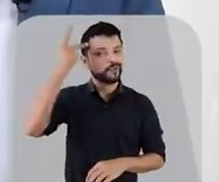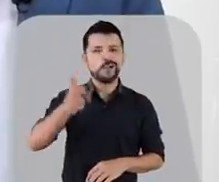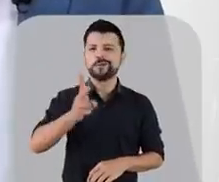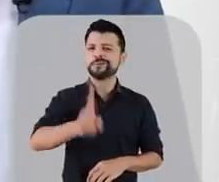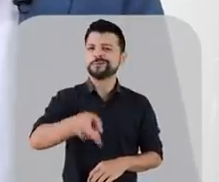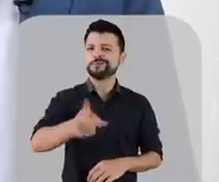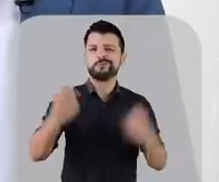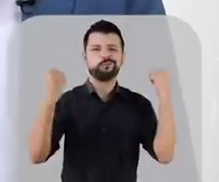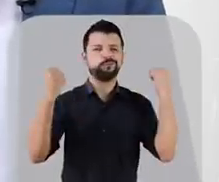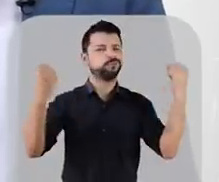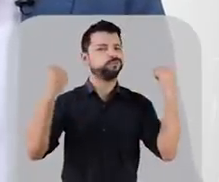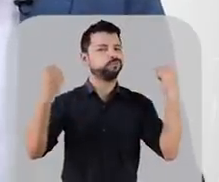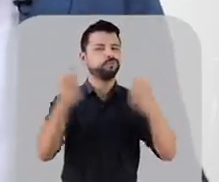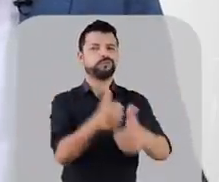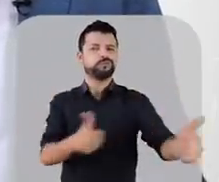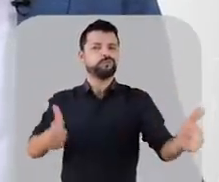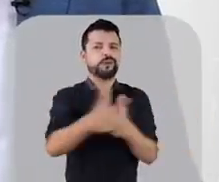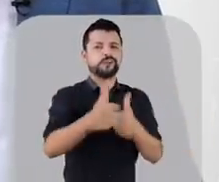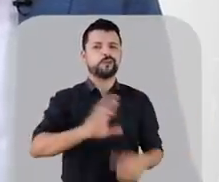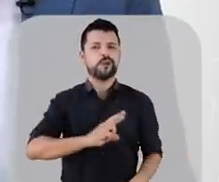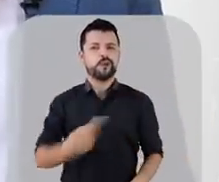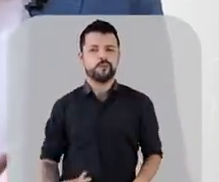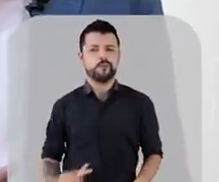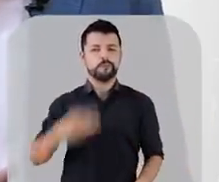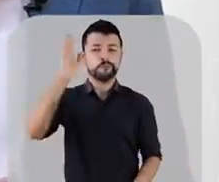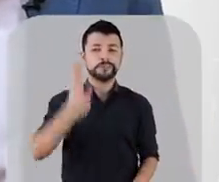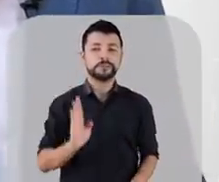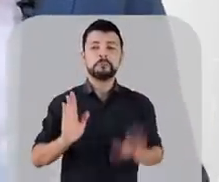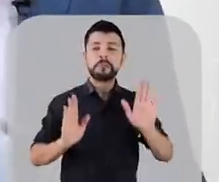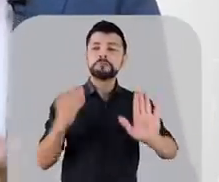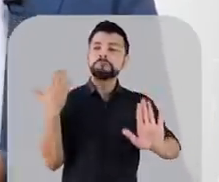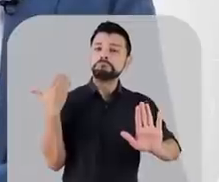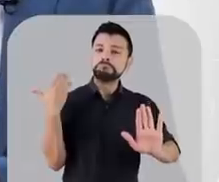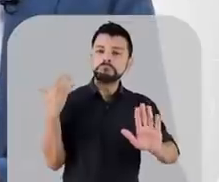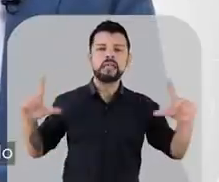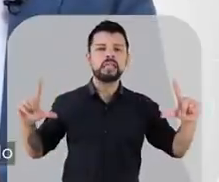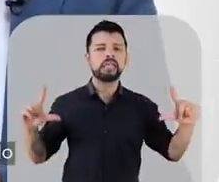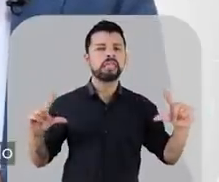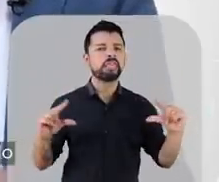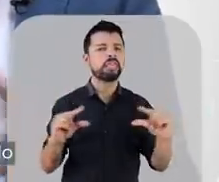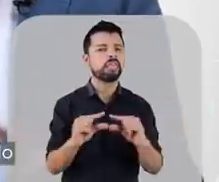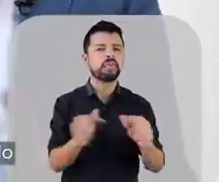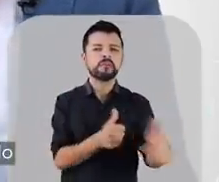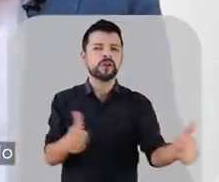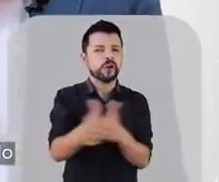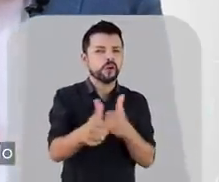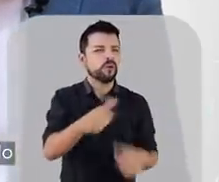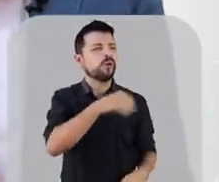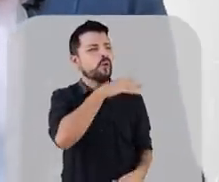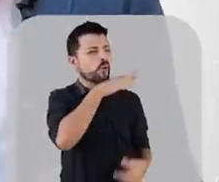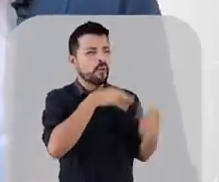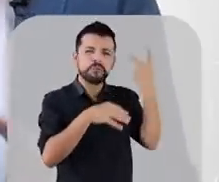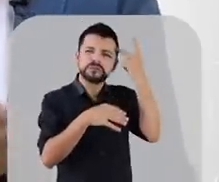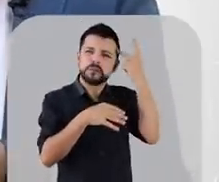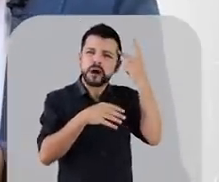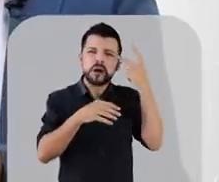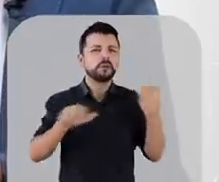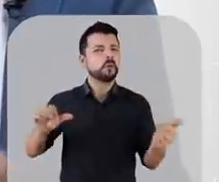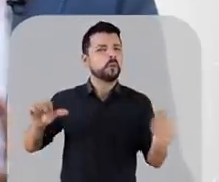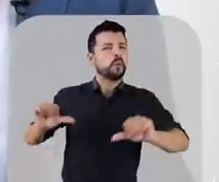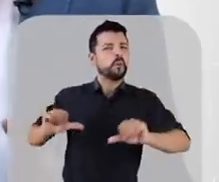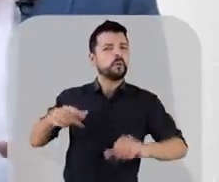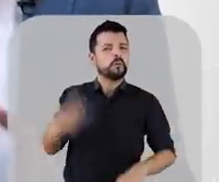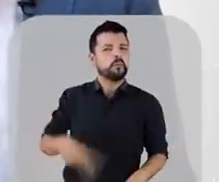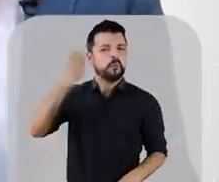São Paulo sempre teve um papel protagonista na República Brasileira. Nos últimos tempos, acabou perdendo esse protagonismo, o que é ruim para São Paulo e mais ainda para o